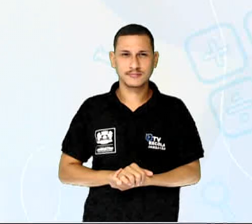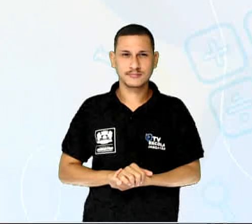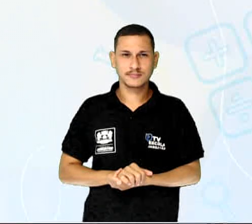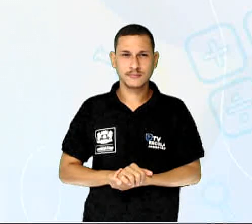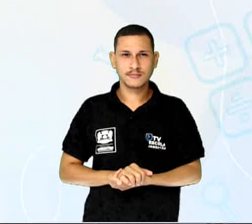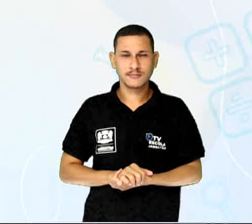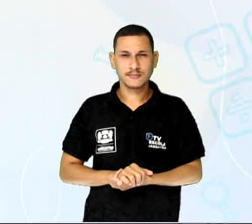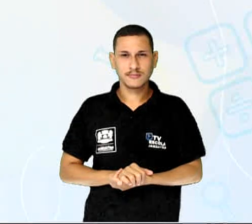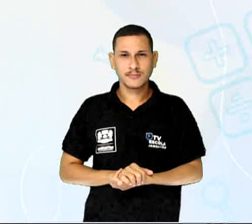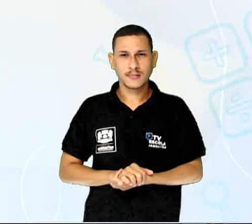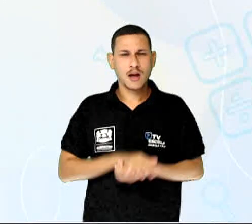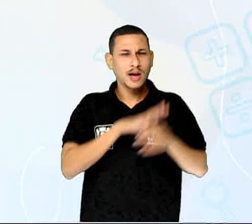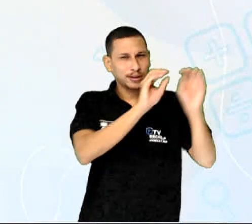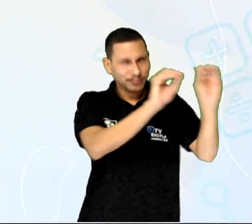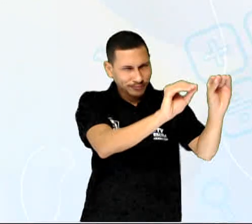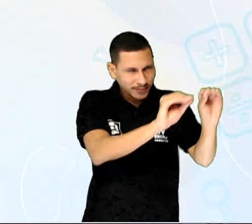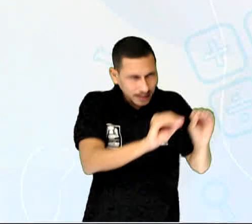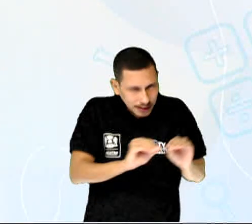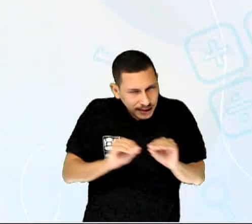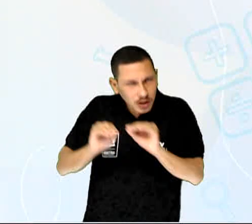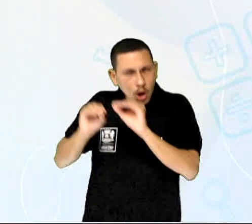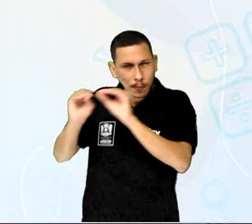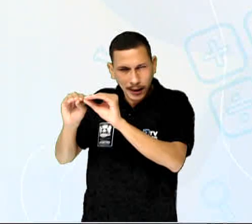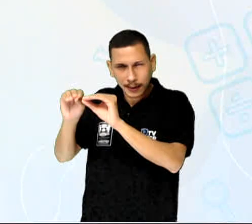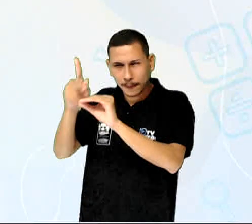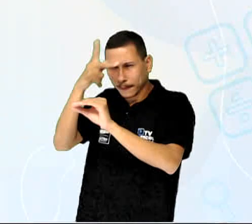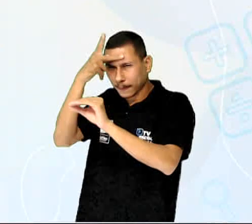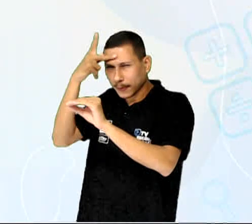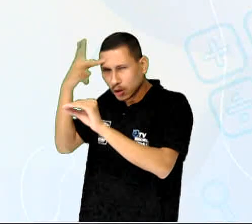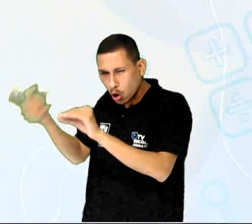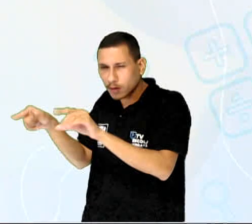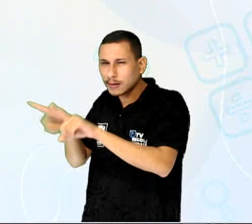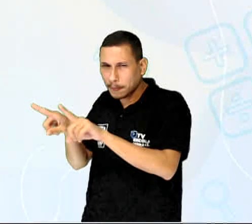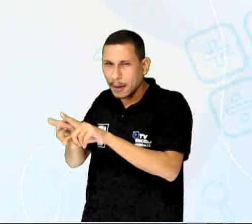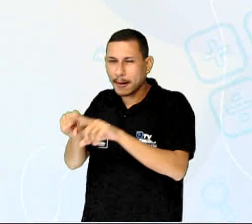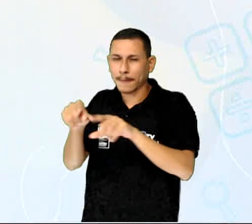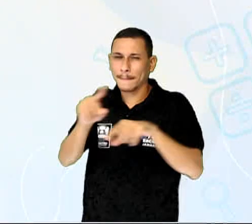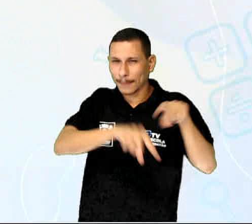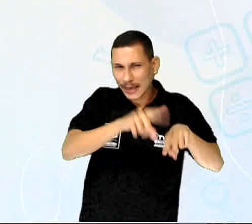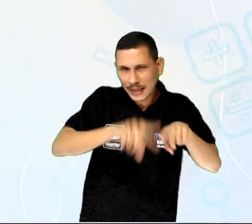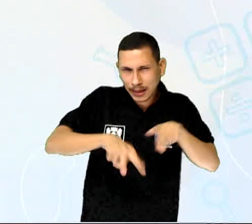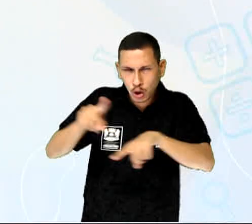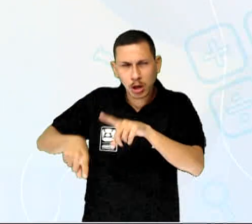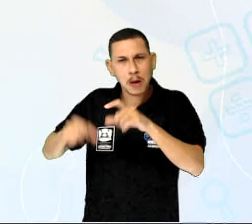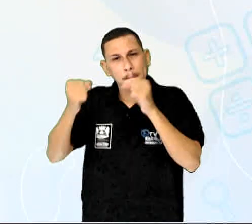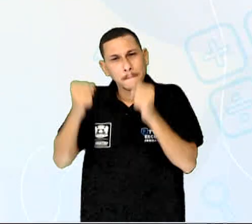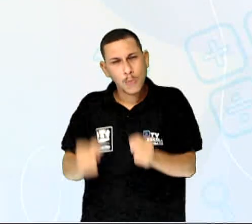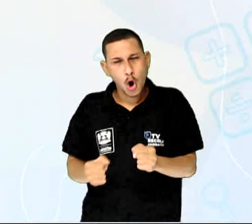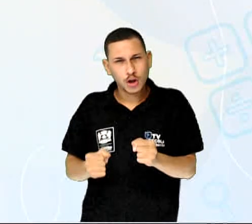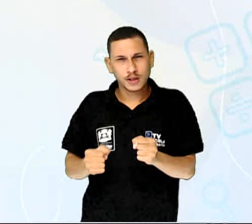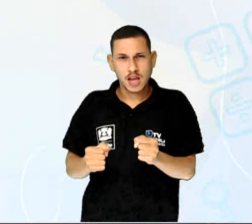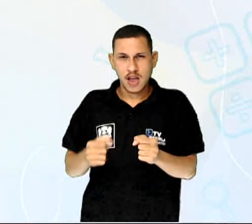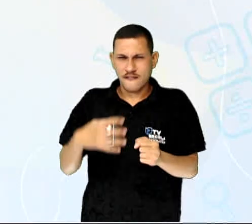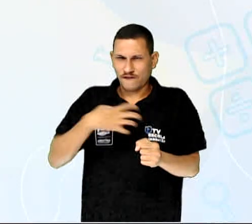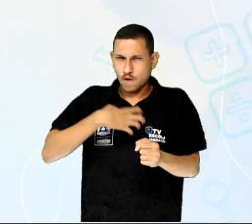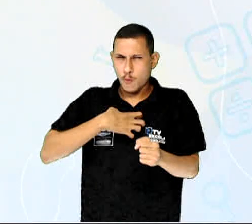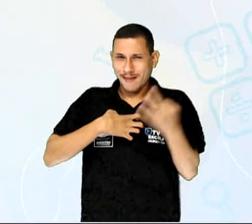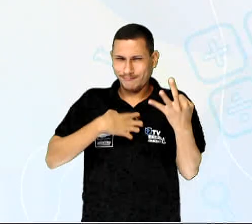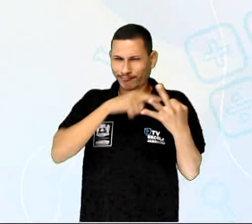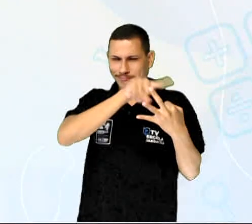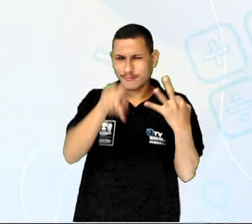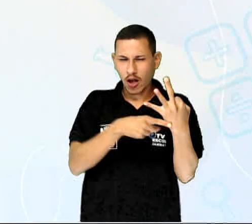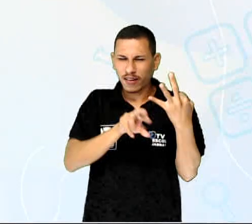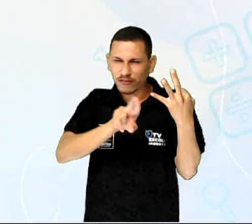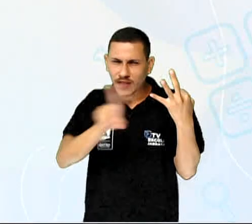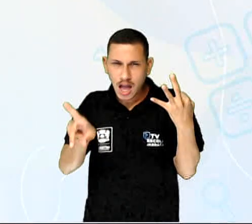Vamos falar um pouco sobre o deslocamento das pessoas e mercadorias, que podem ocorrer por três vias